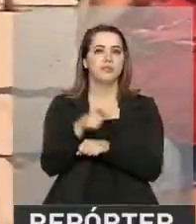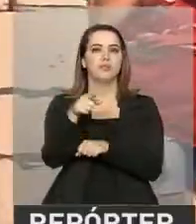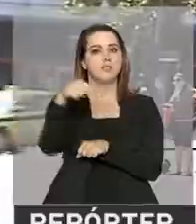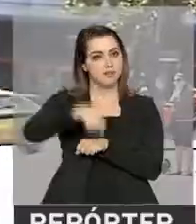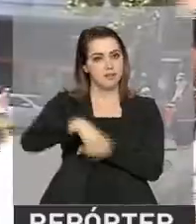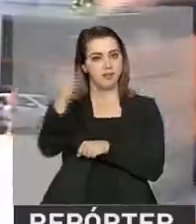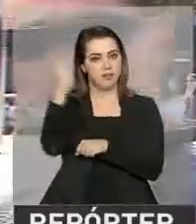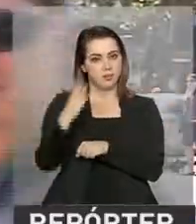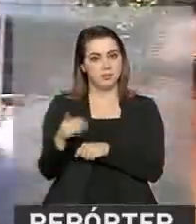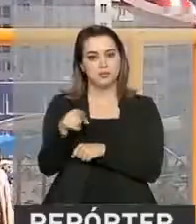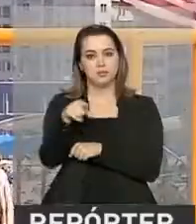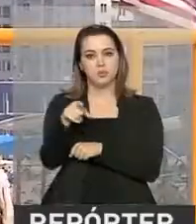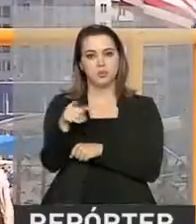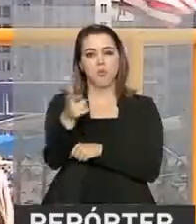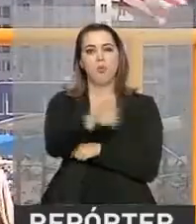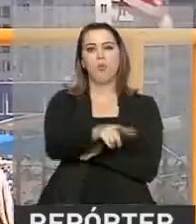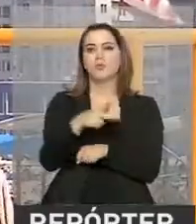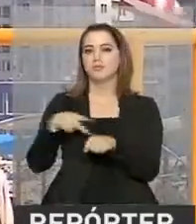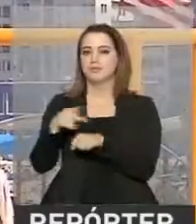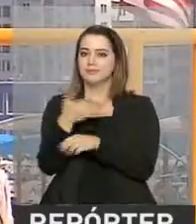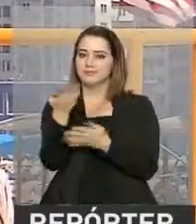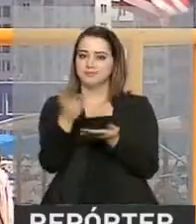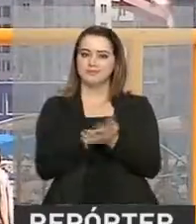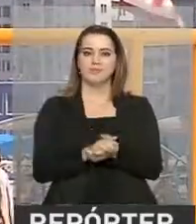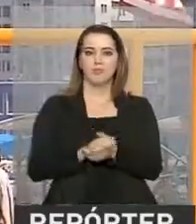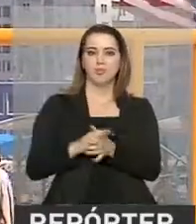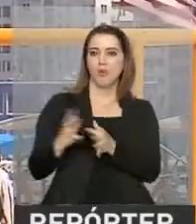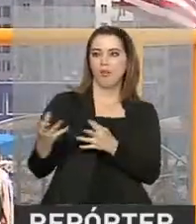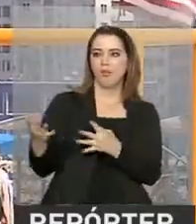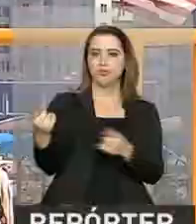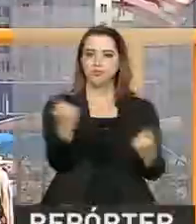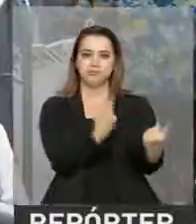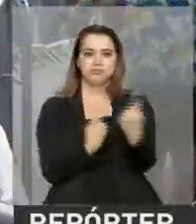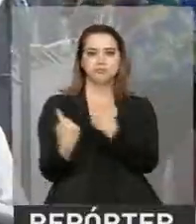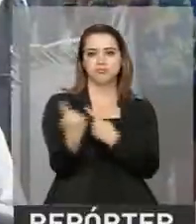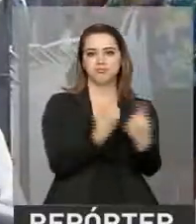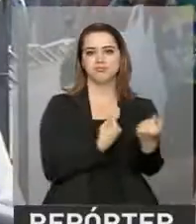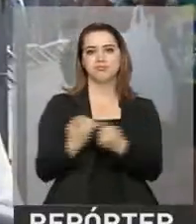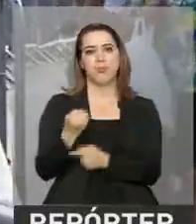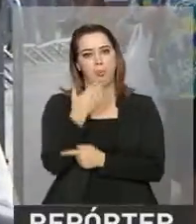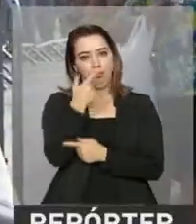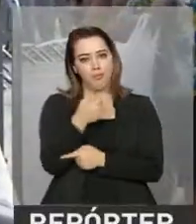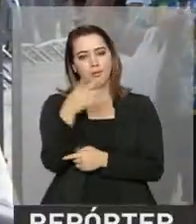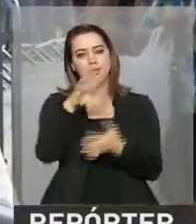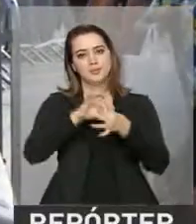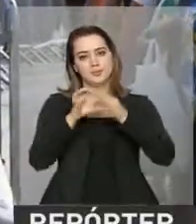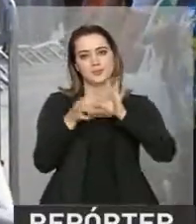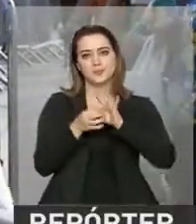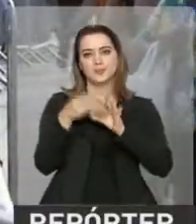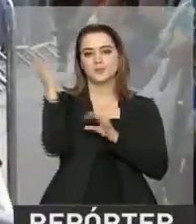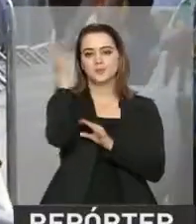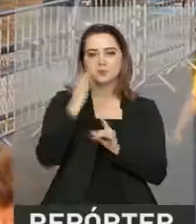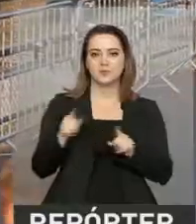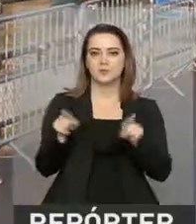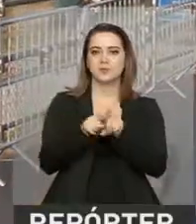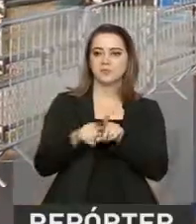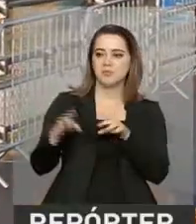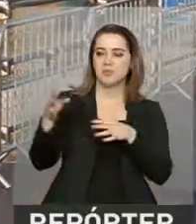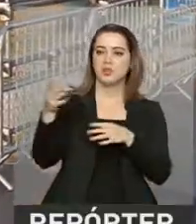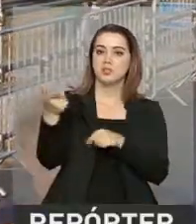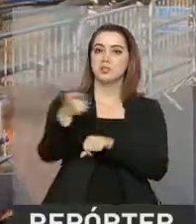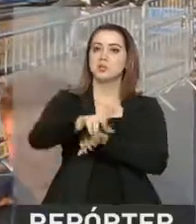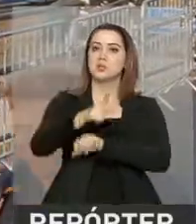Pará. I'm Germany. Uma mistura que deu certo durante as Olimpíadas. Brasileiros e estrangeiros acompanharam os jogos